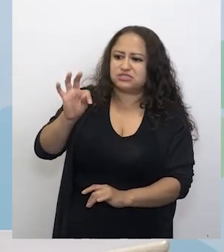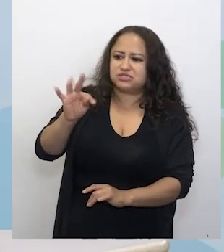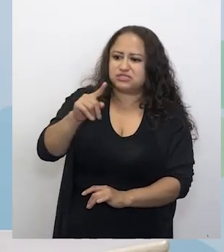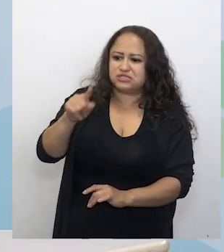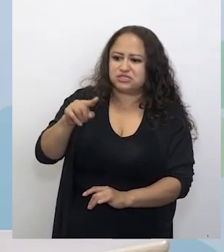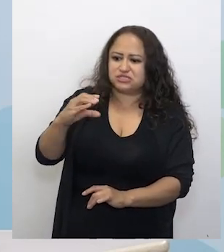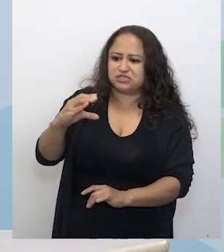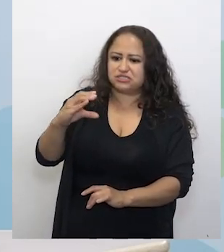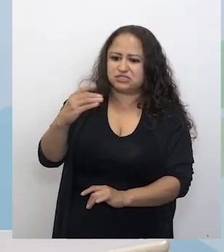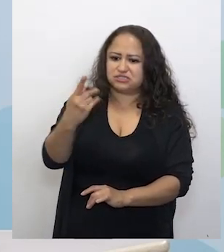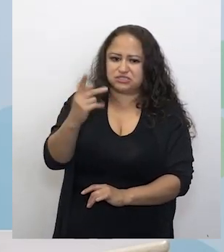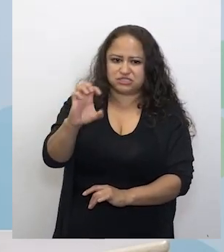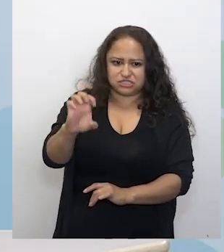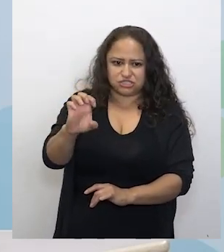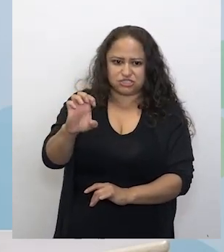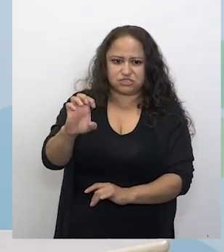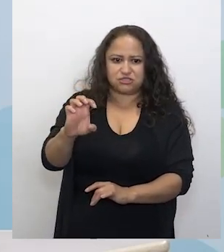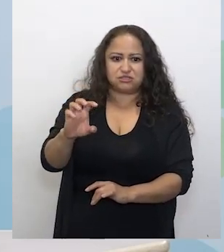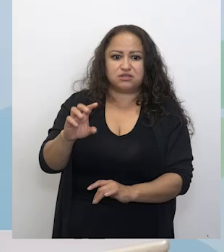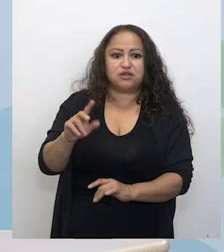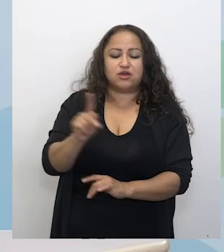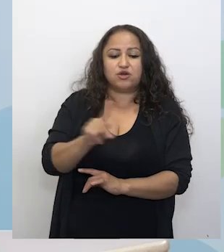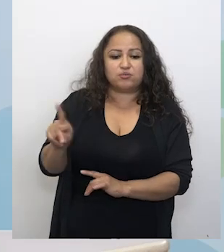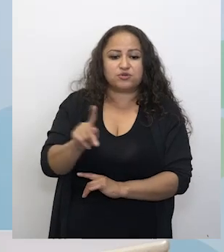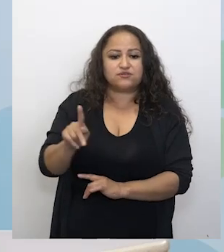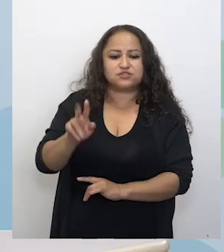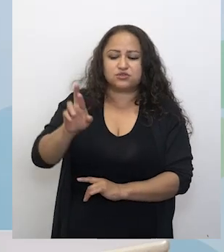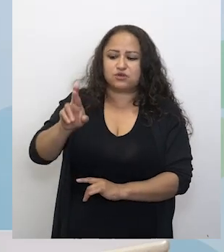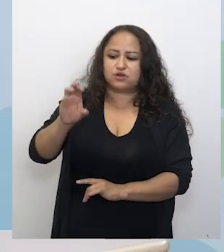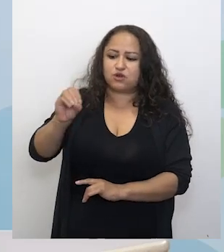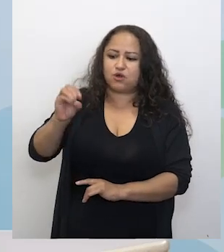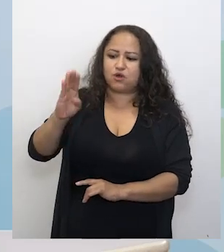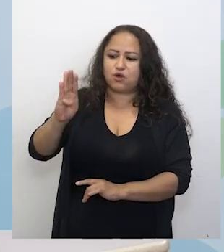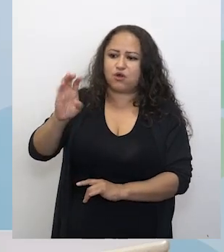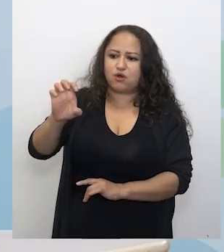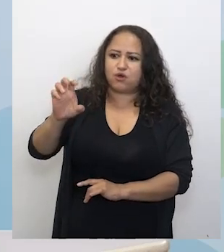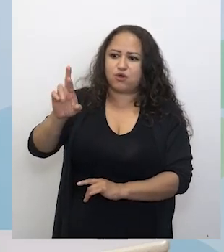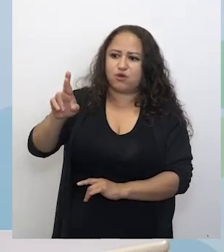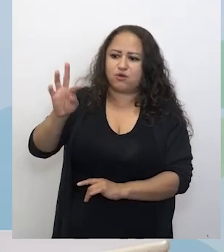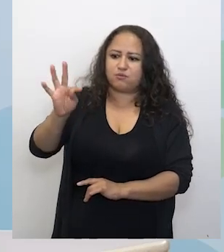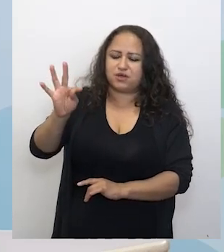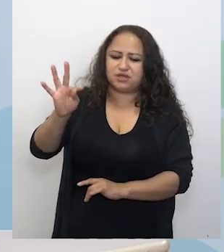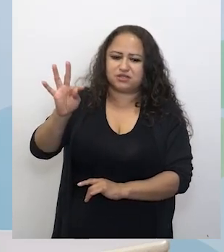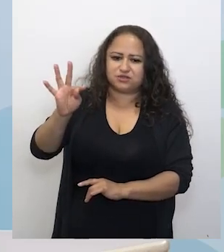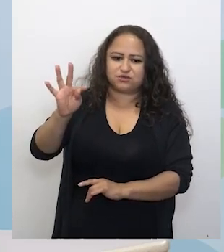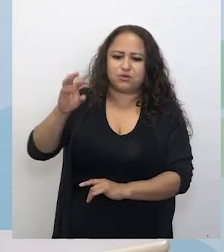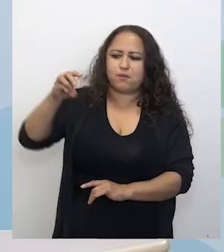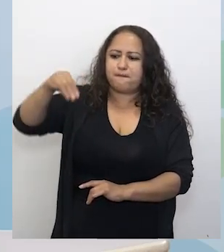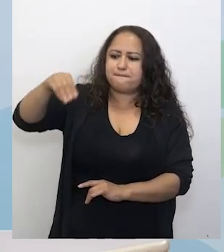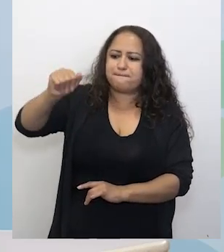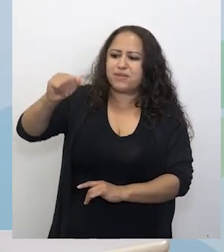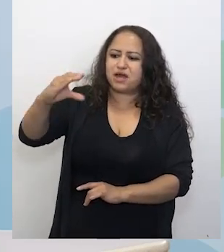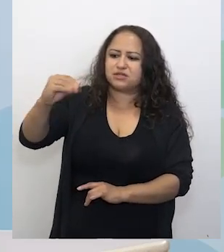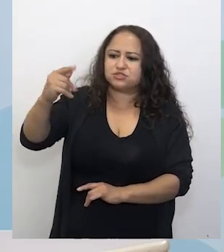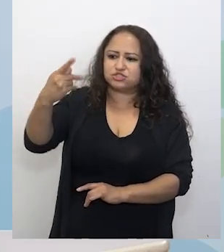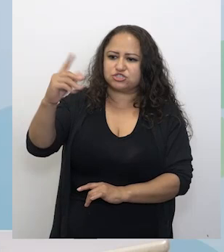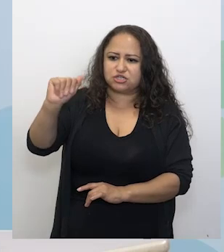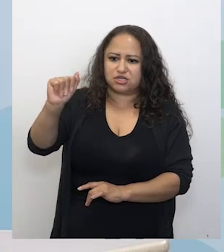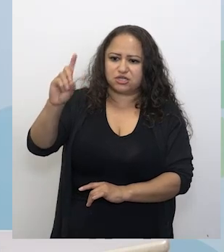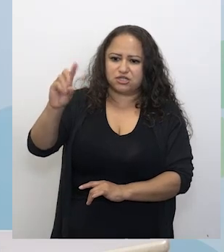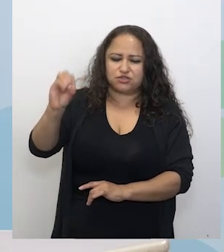O perdemos para uma doença, o professor Roberto Machado, e eu gostaria de deixar aqui a minha homenagem e